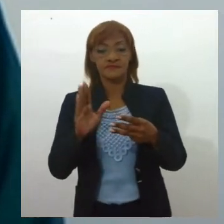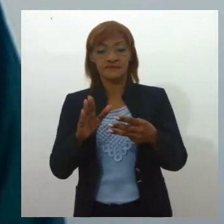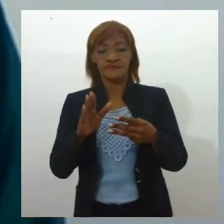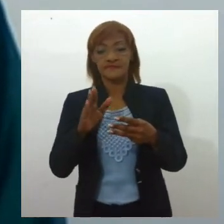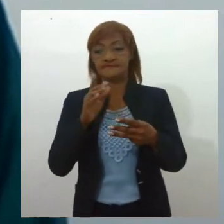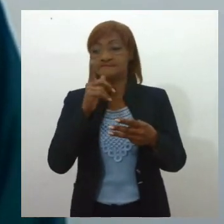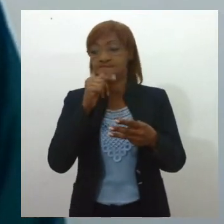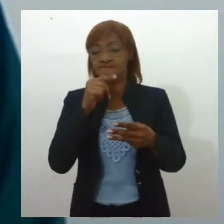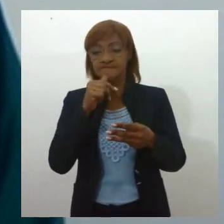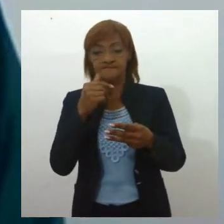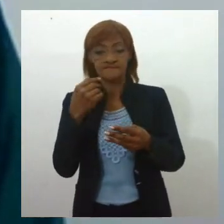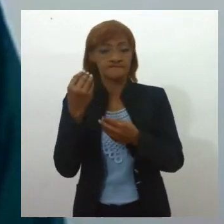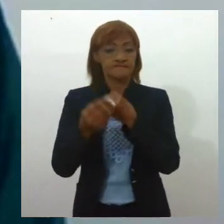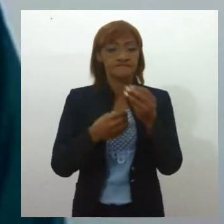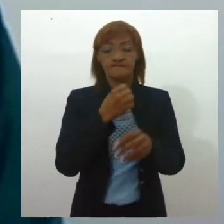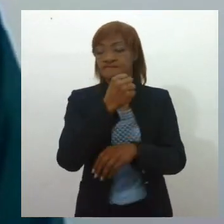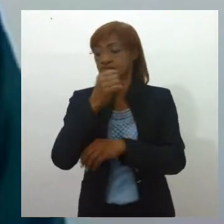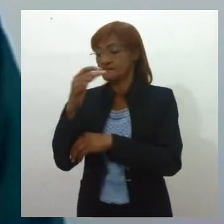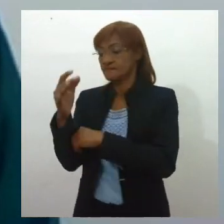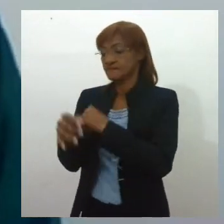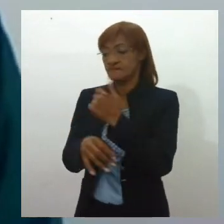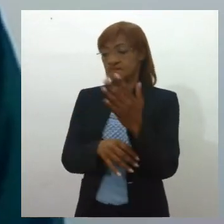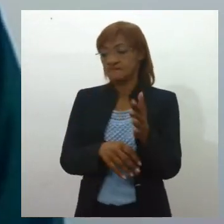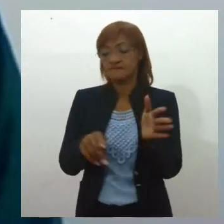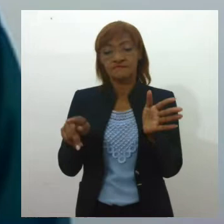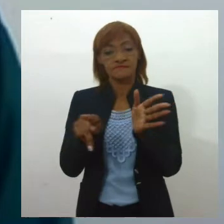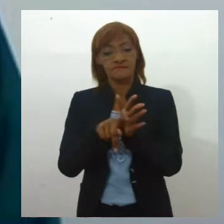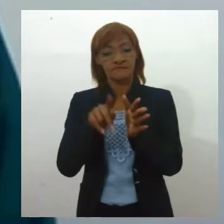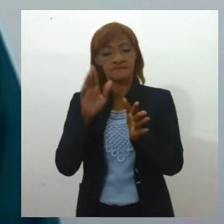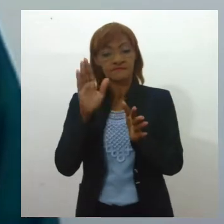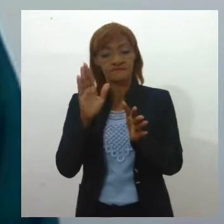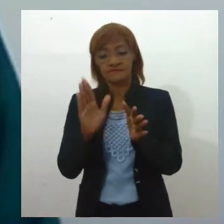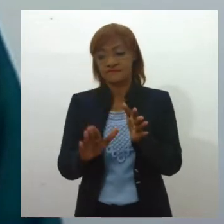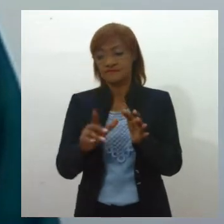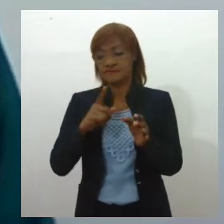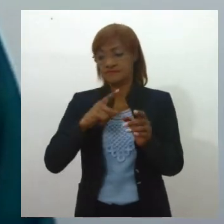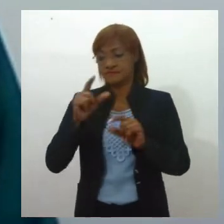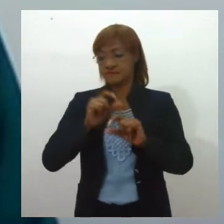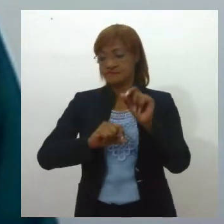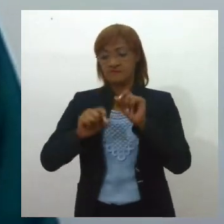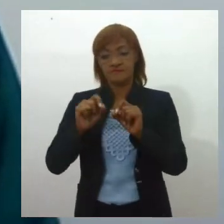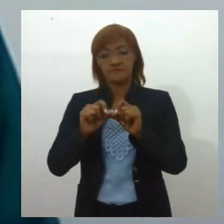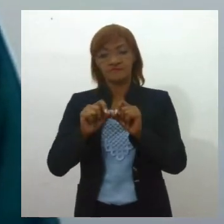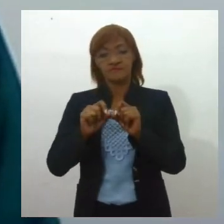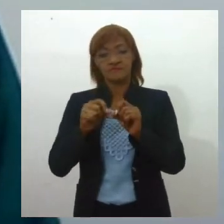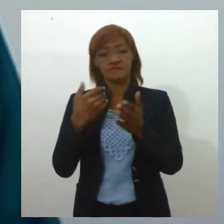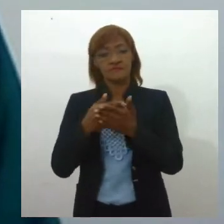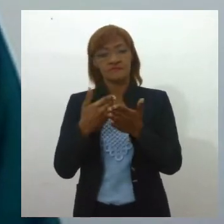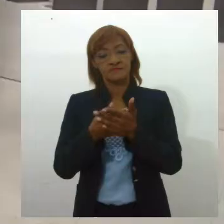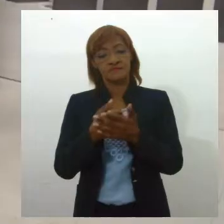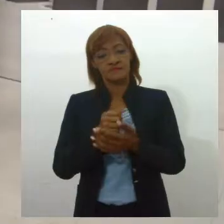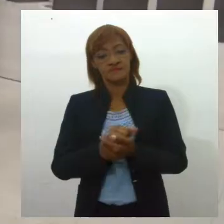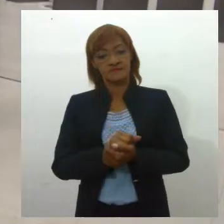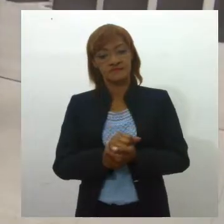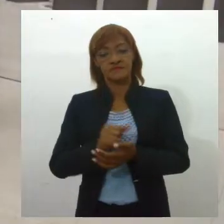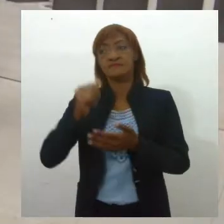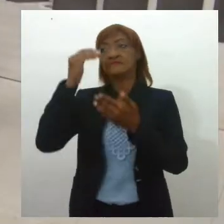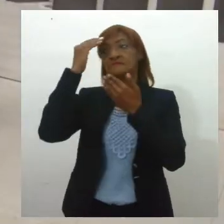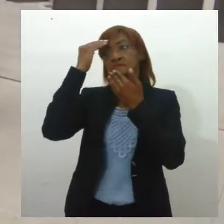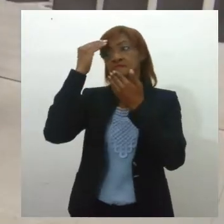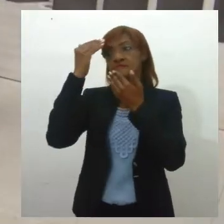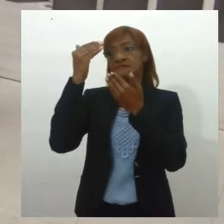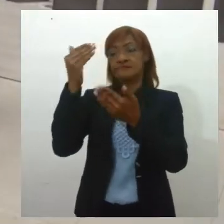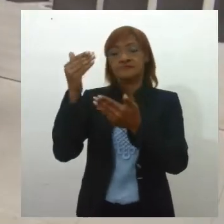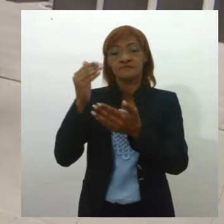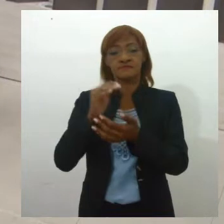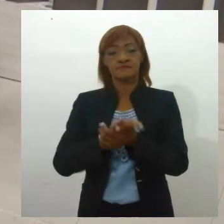para que pudessem ser utilizadas pelos professores e estudantes dessas escolas. Antenor, muito obrigada pela sua participação